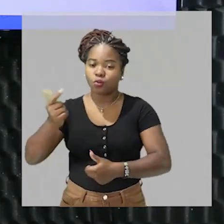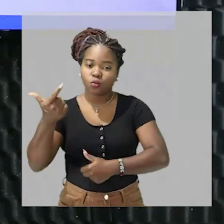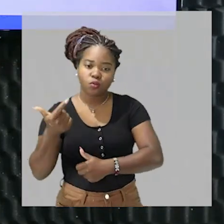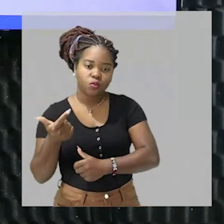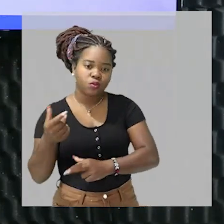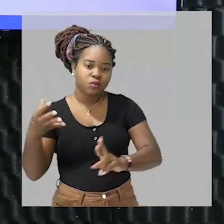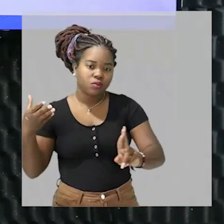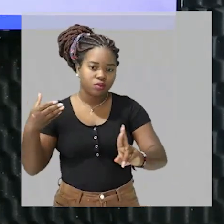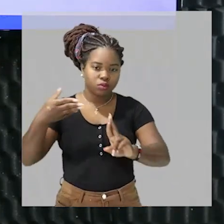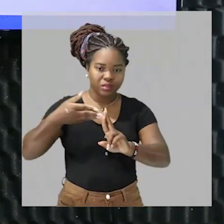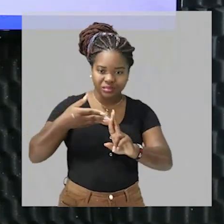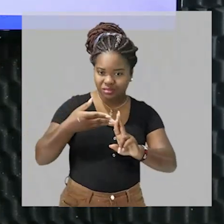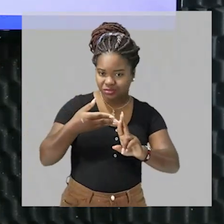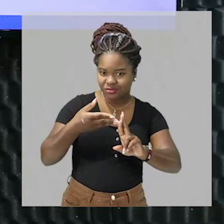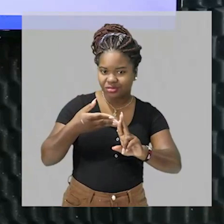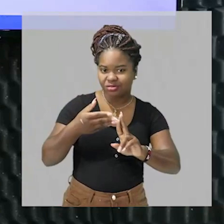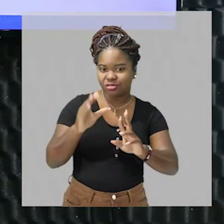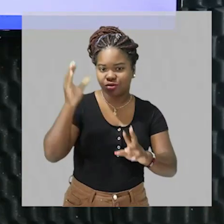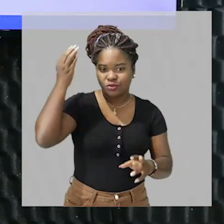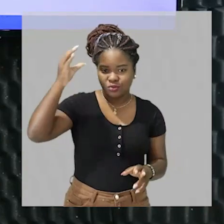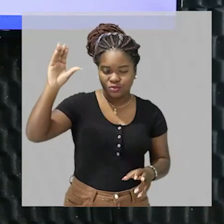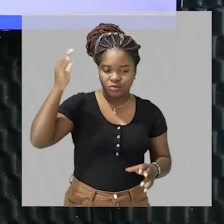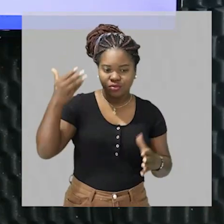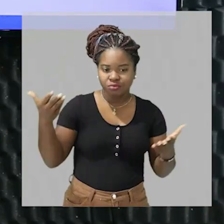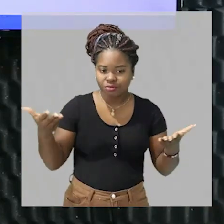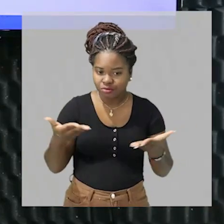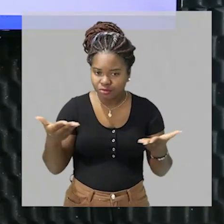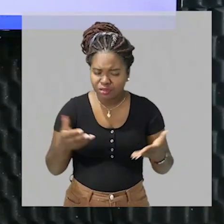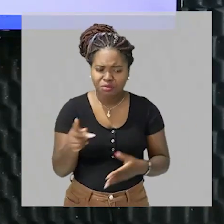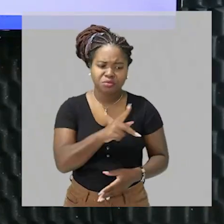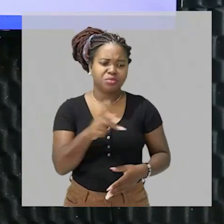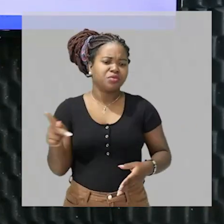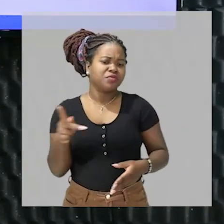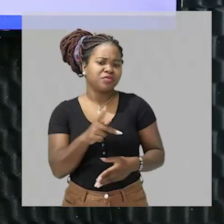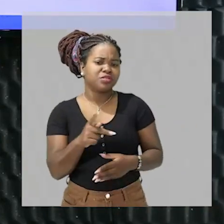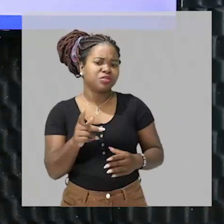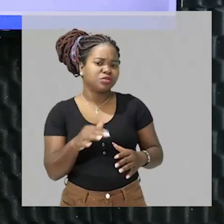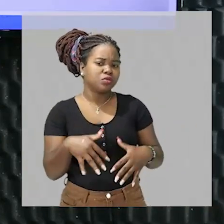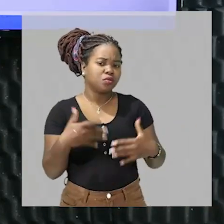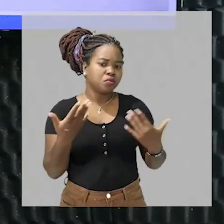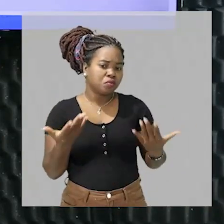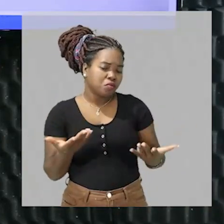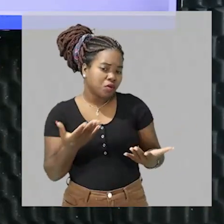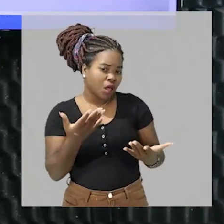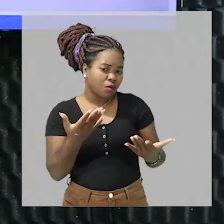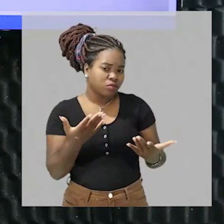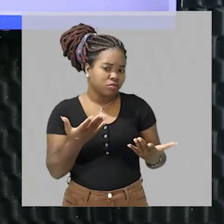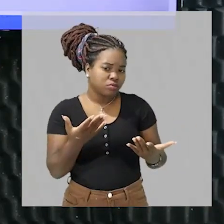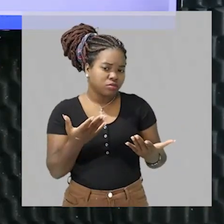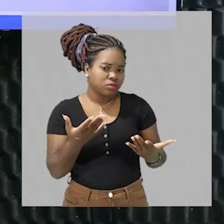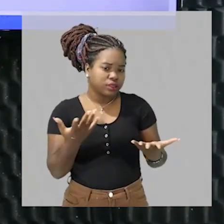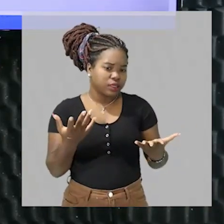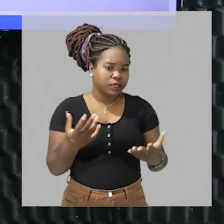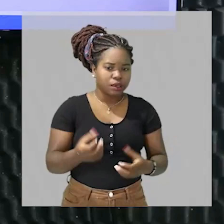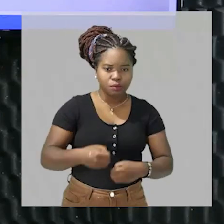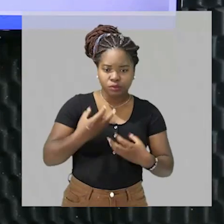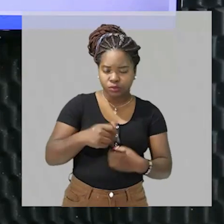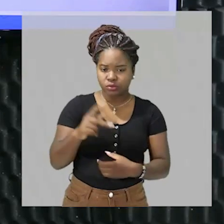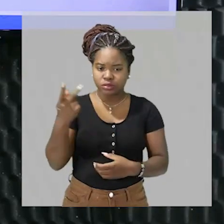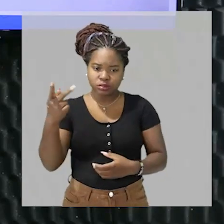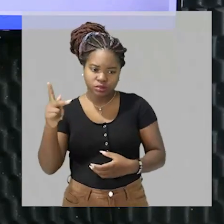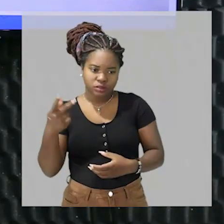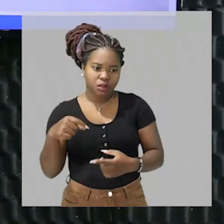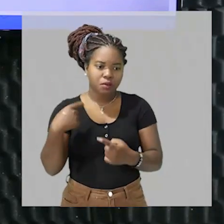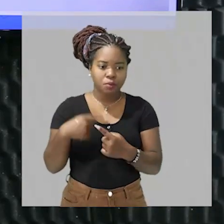referências culturais atualmente. Professor, do que trata essa obra que parece uma escultura simples? Bom, essa obra chama